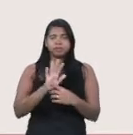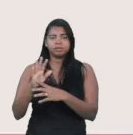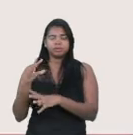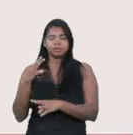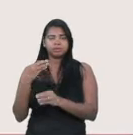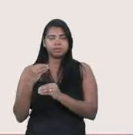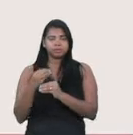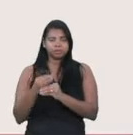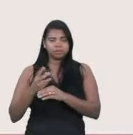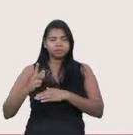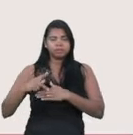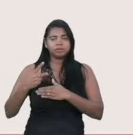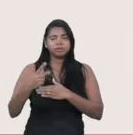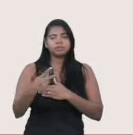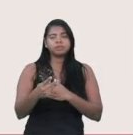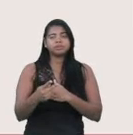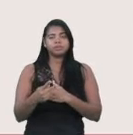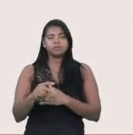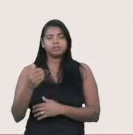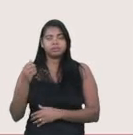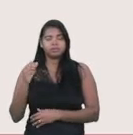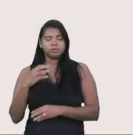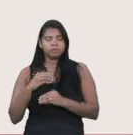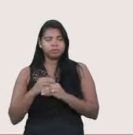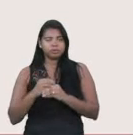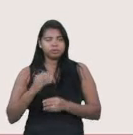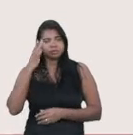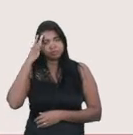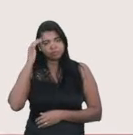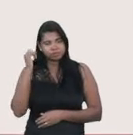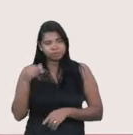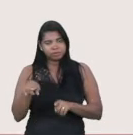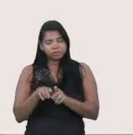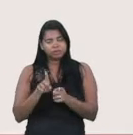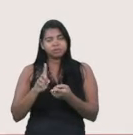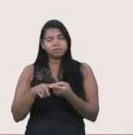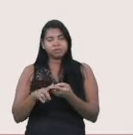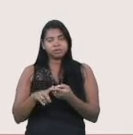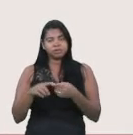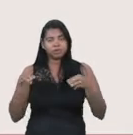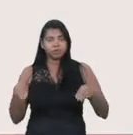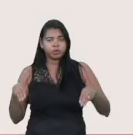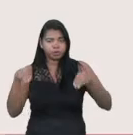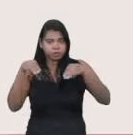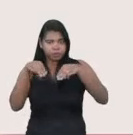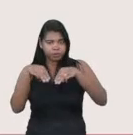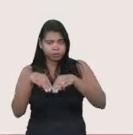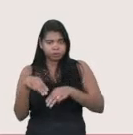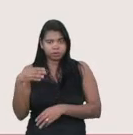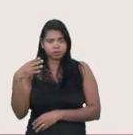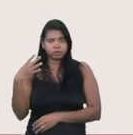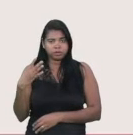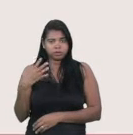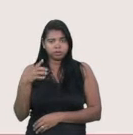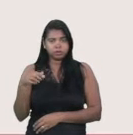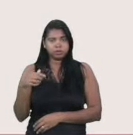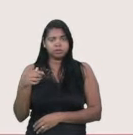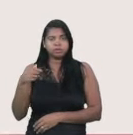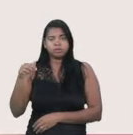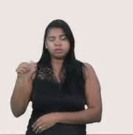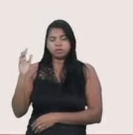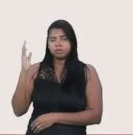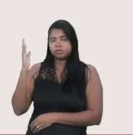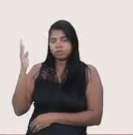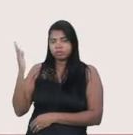velocidade constante de módulo 10 a menos 5. Sabe-se que a permeabilidade magnética no vácuo é 4π vezes 10 a menos 7,